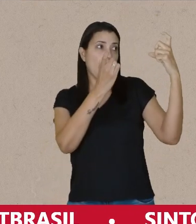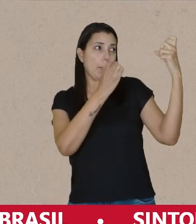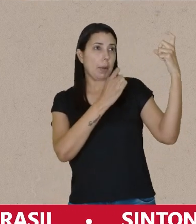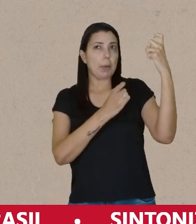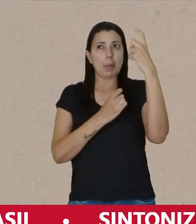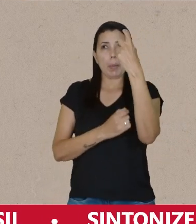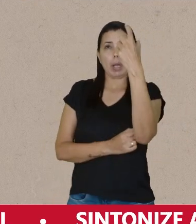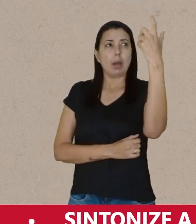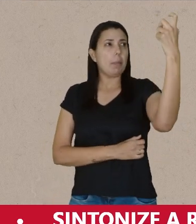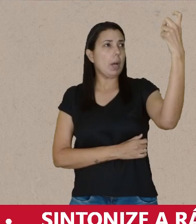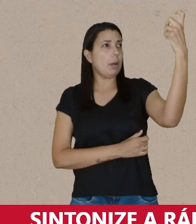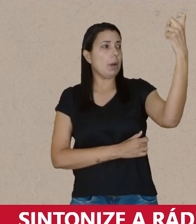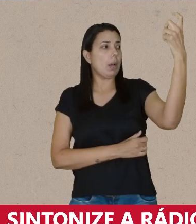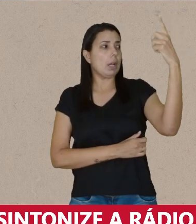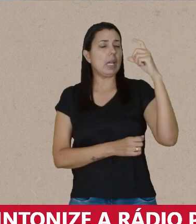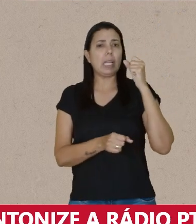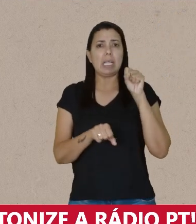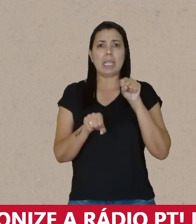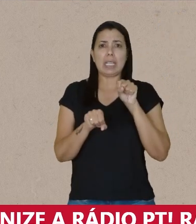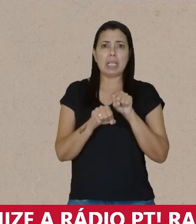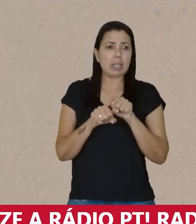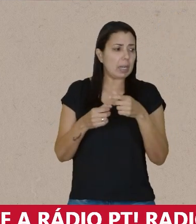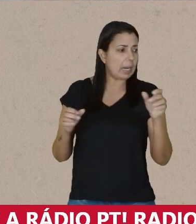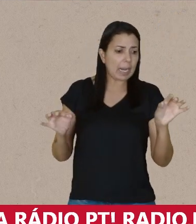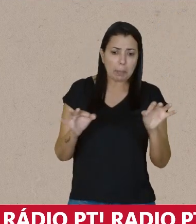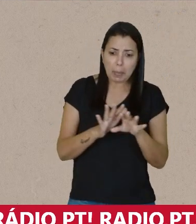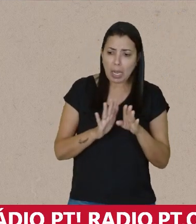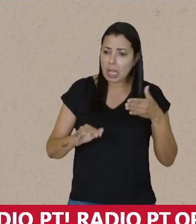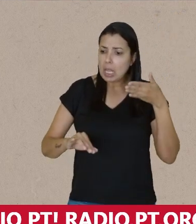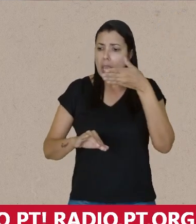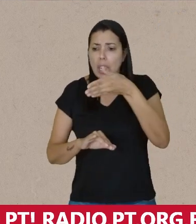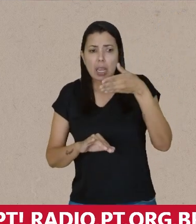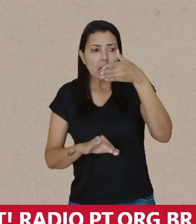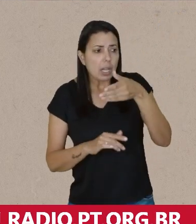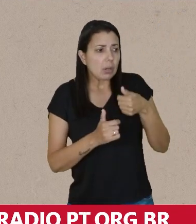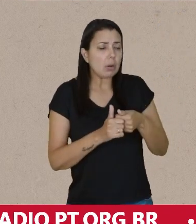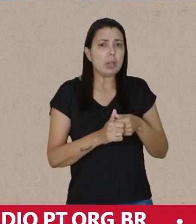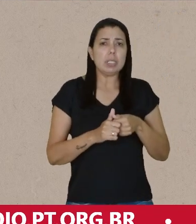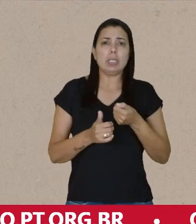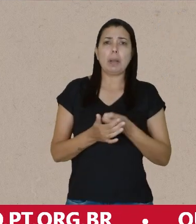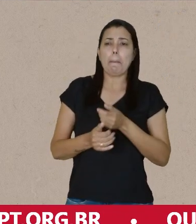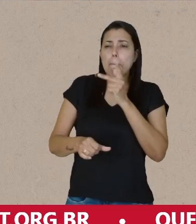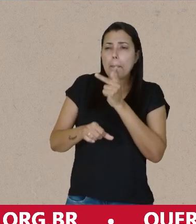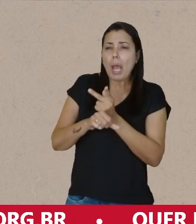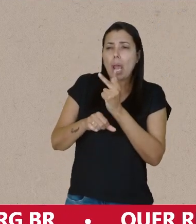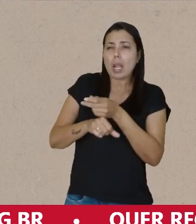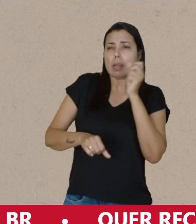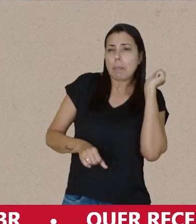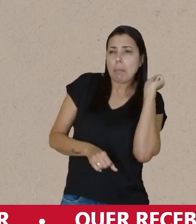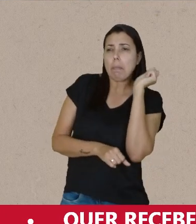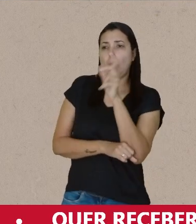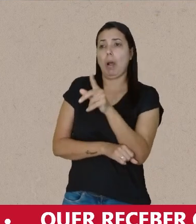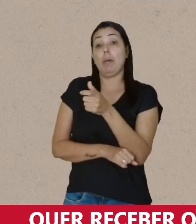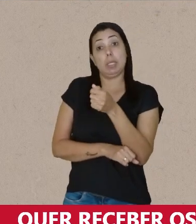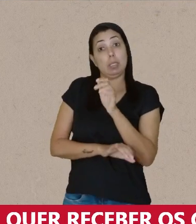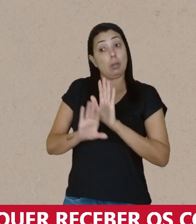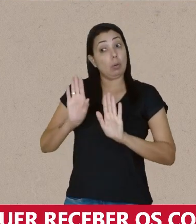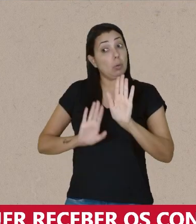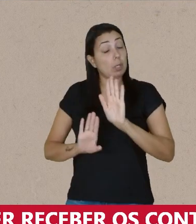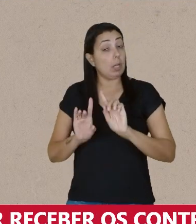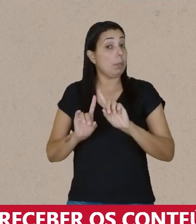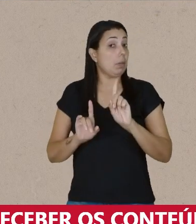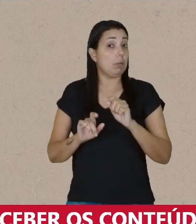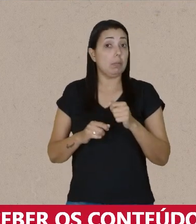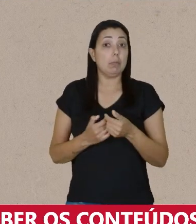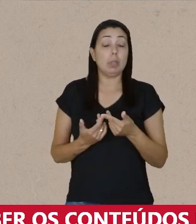quebrando vidros de prédios públicos, invadindo e depredando prédios públicos. Então nós temos que nos cuidar, mas não devemos